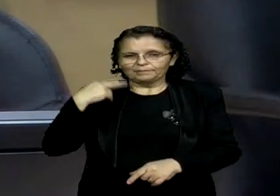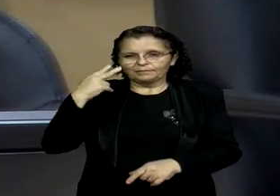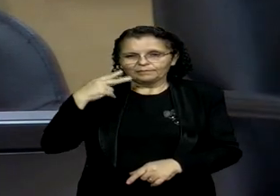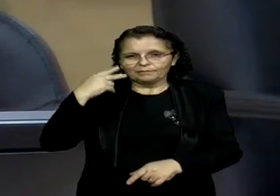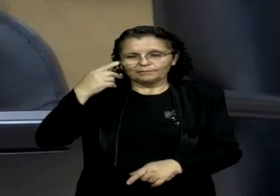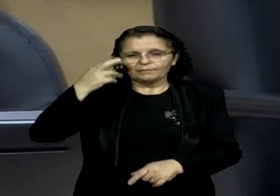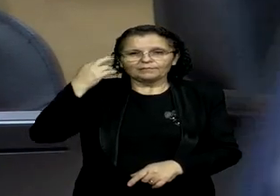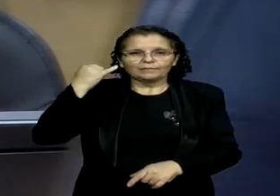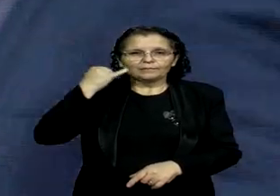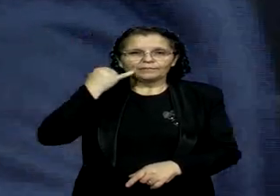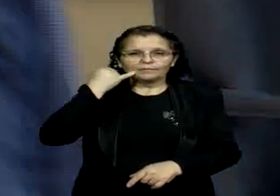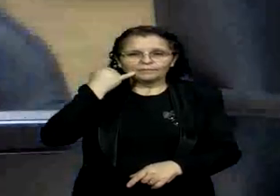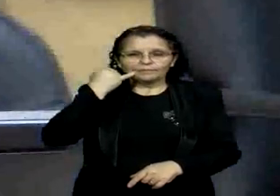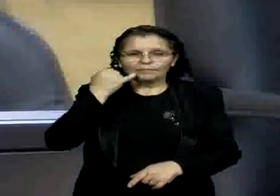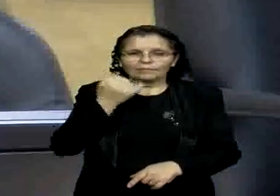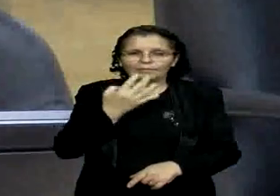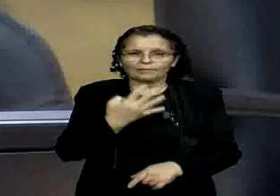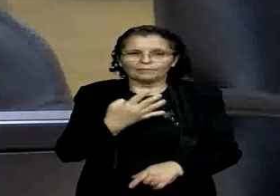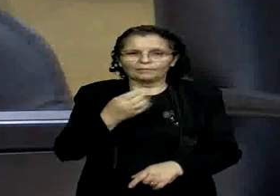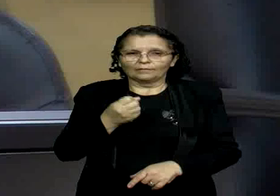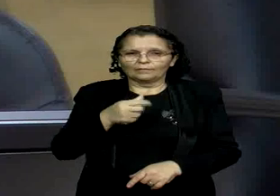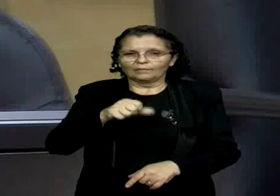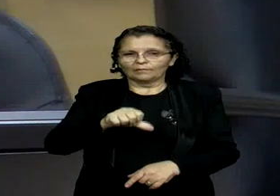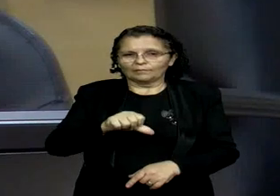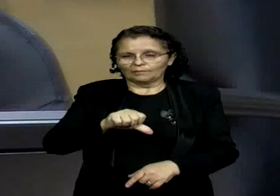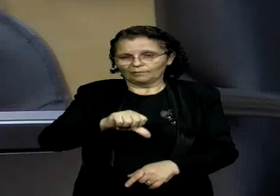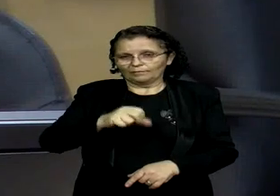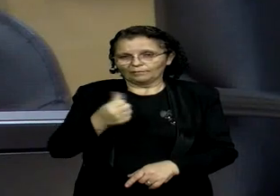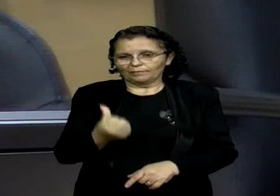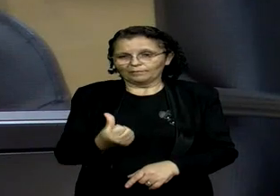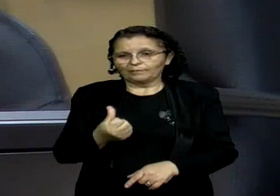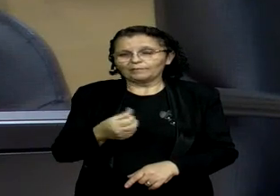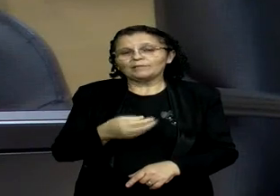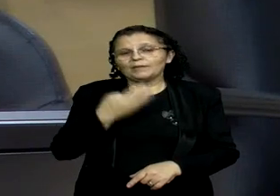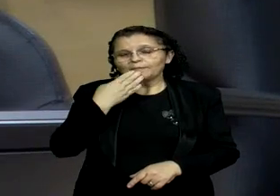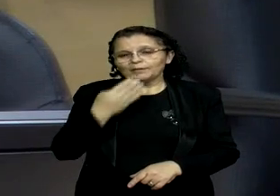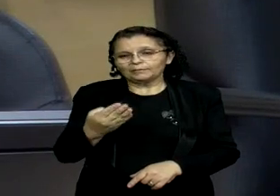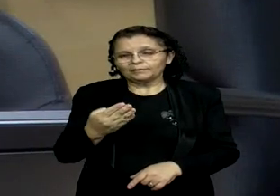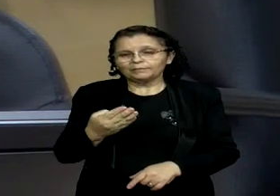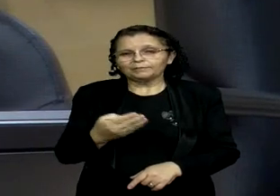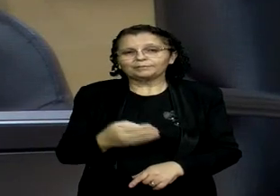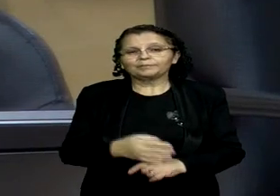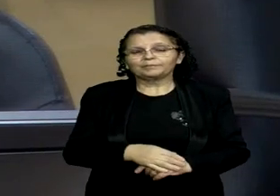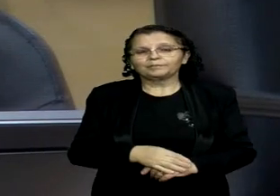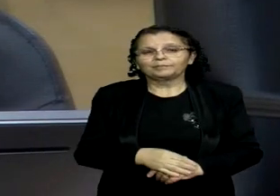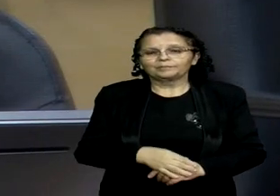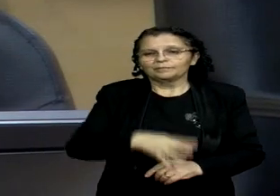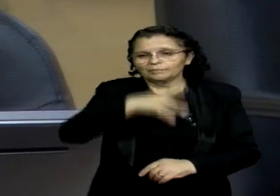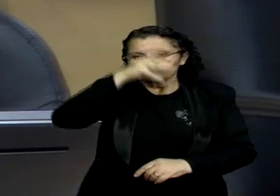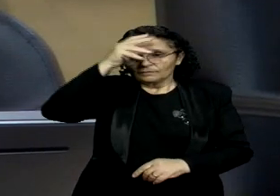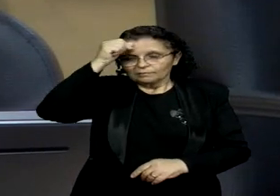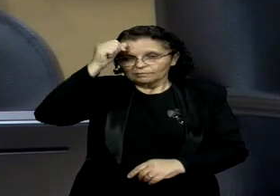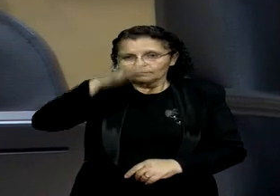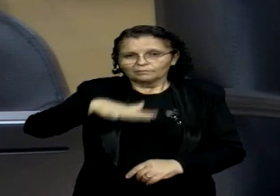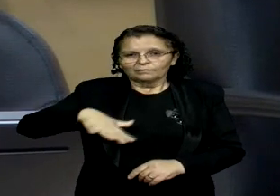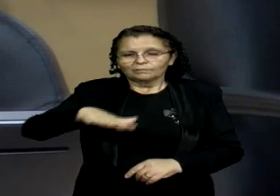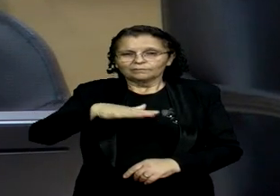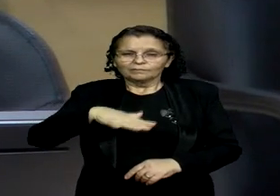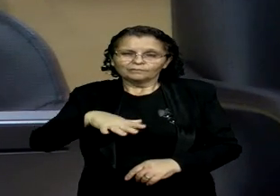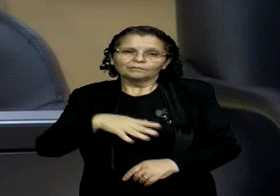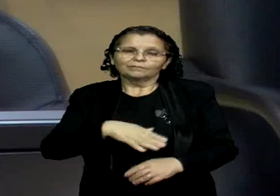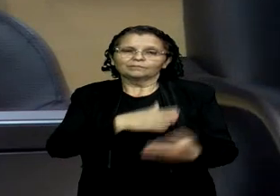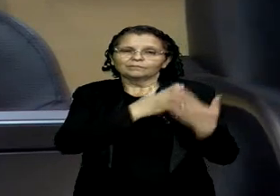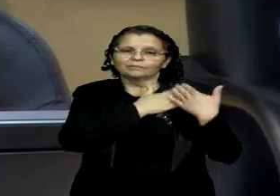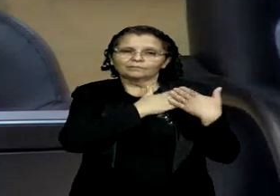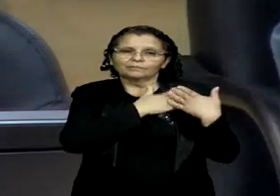Juliana Dati Voz, de número 4396 de 2024, solicitando ao Poder Executivo para que determine ao setor